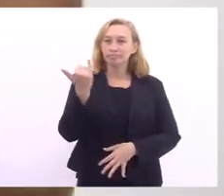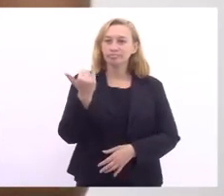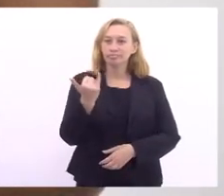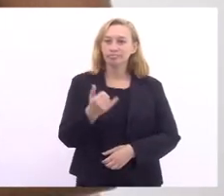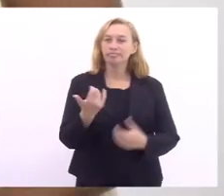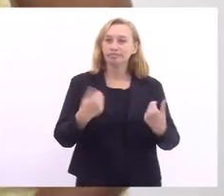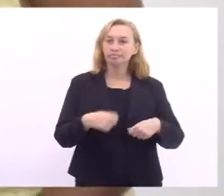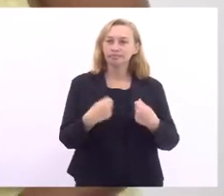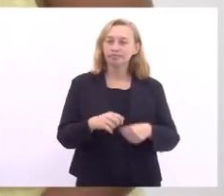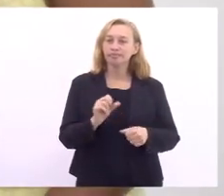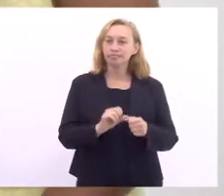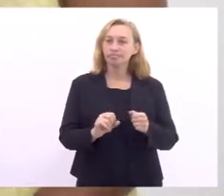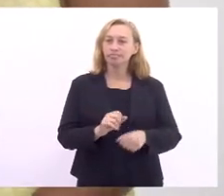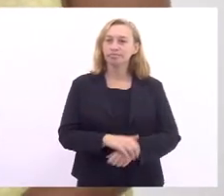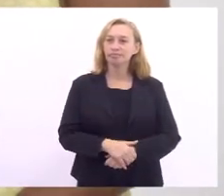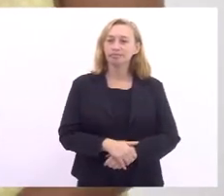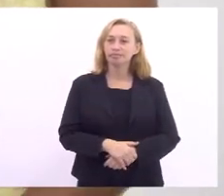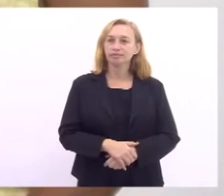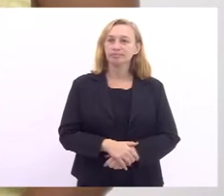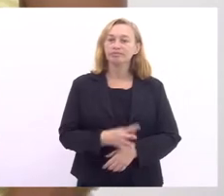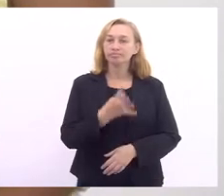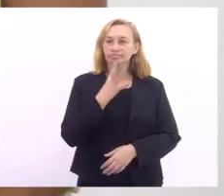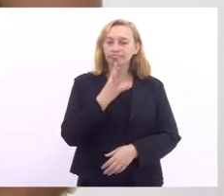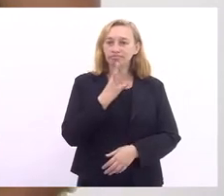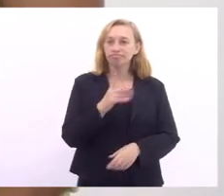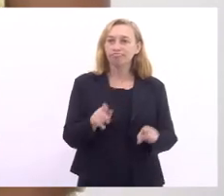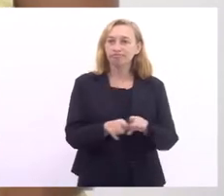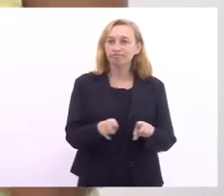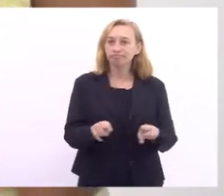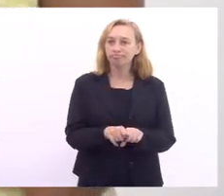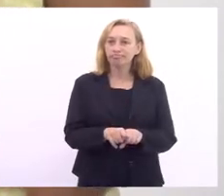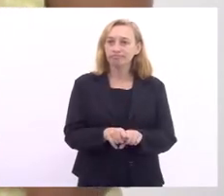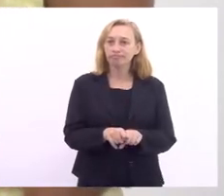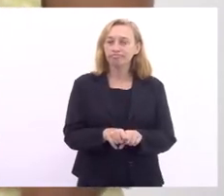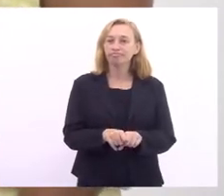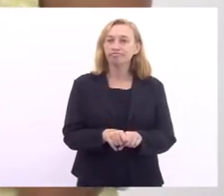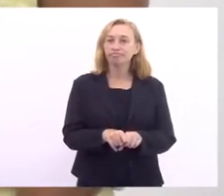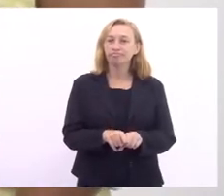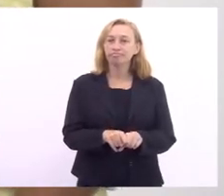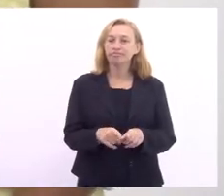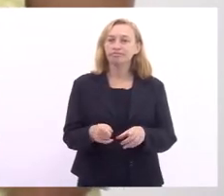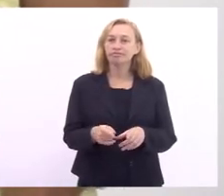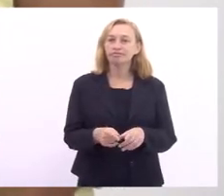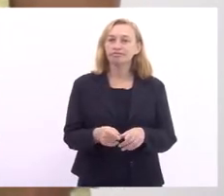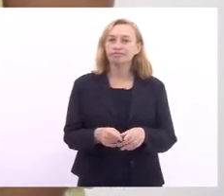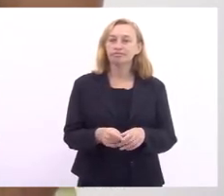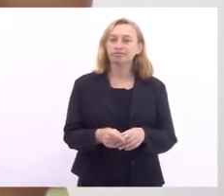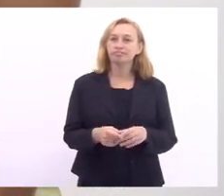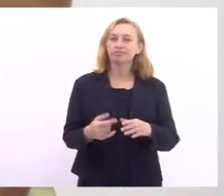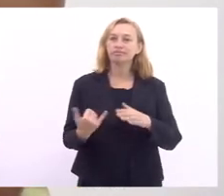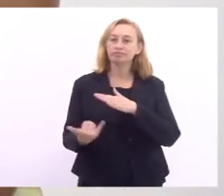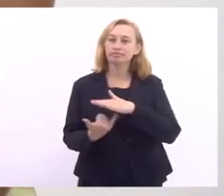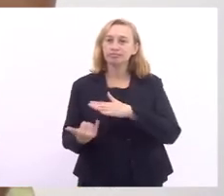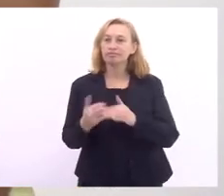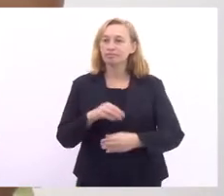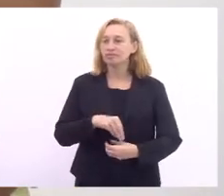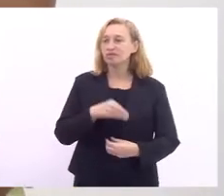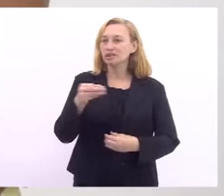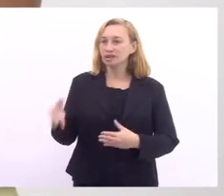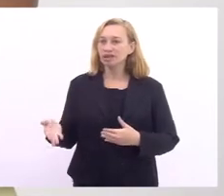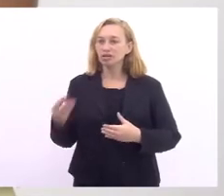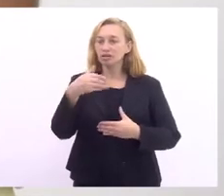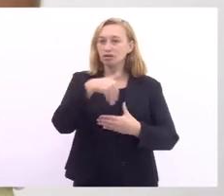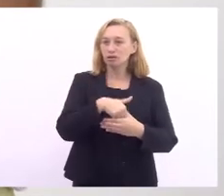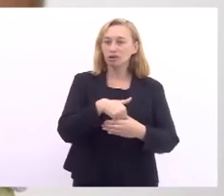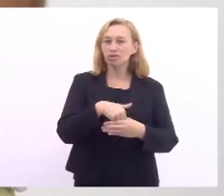é que a gente precisa fazer é esse reconhecimento que também né para fora precisa ser para dentro também da instituição então acho que não é